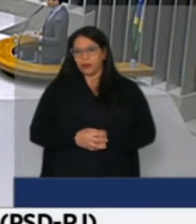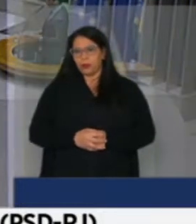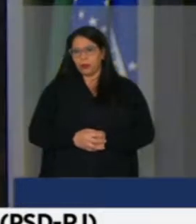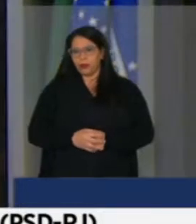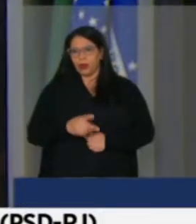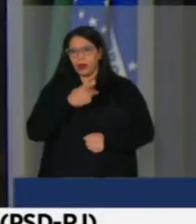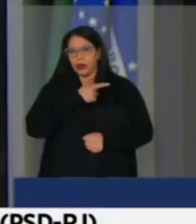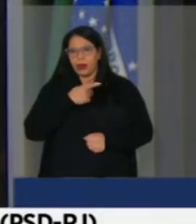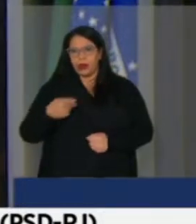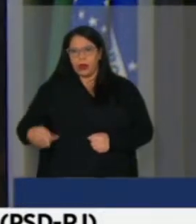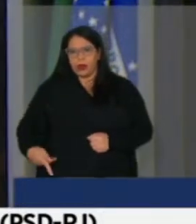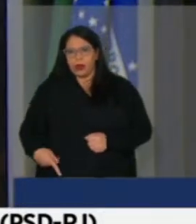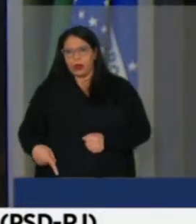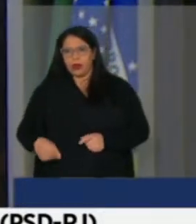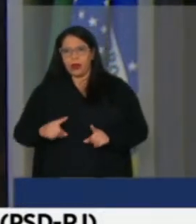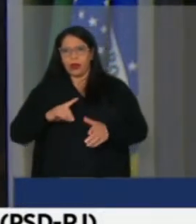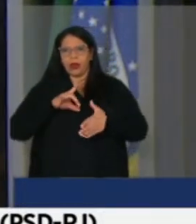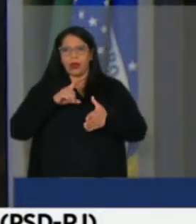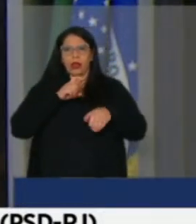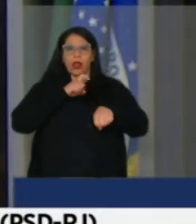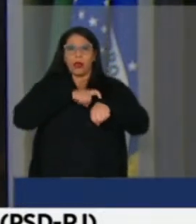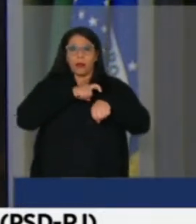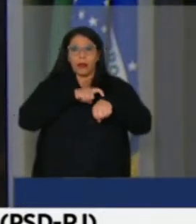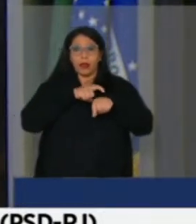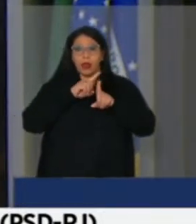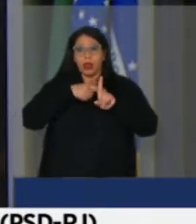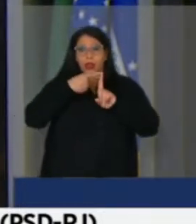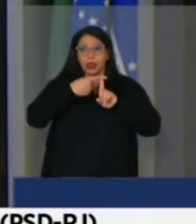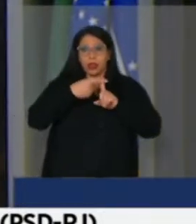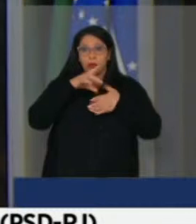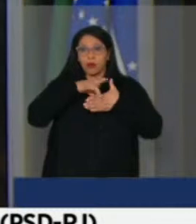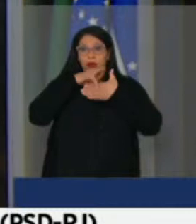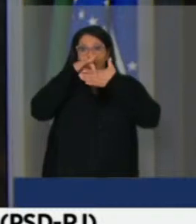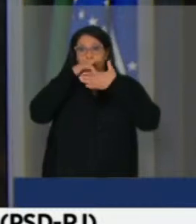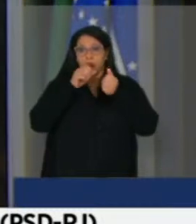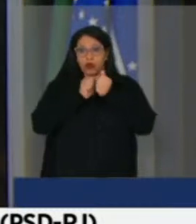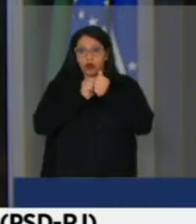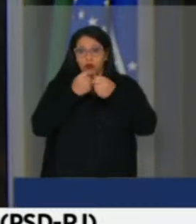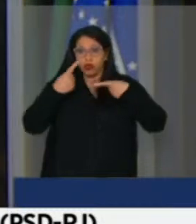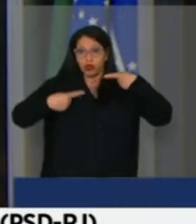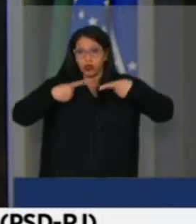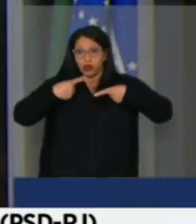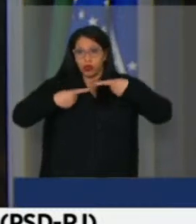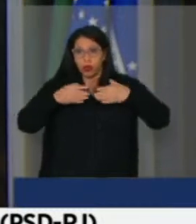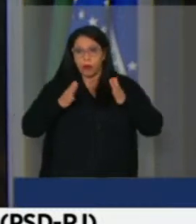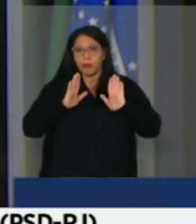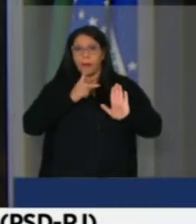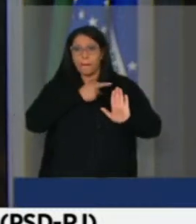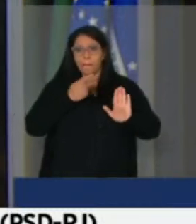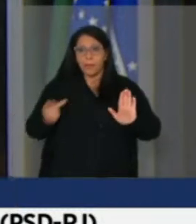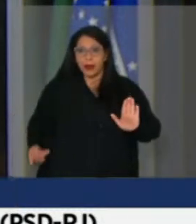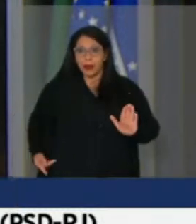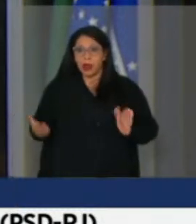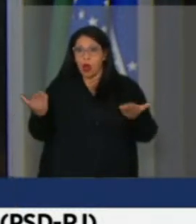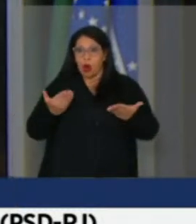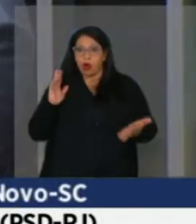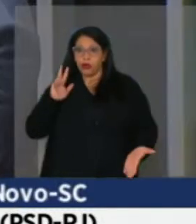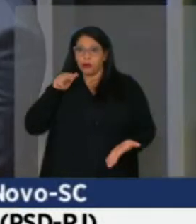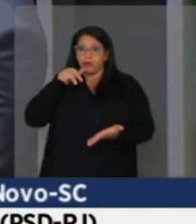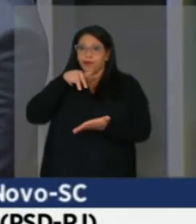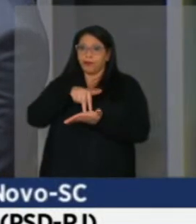Presidente, meu tempo de líder junto com a discussão. Presidente, suba aqui a esta